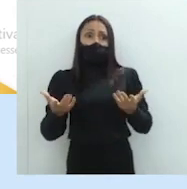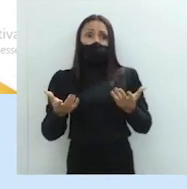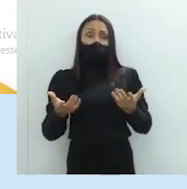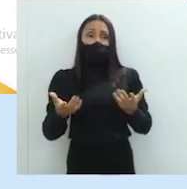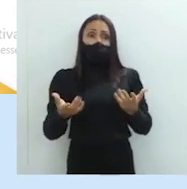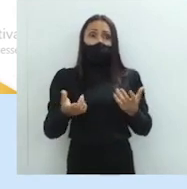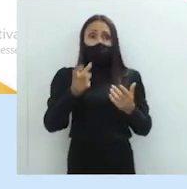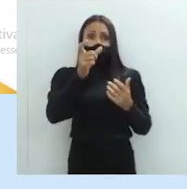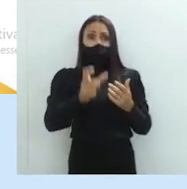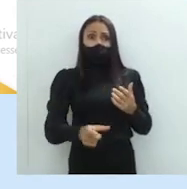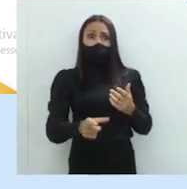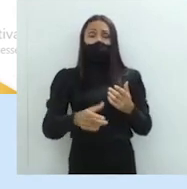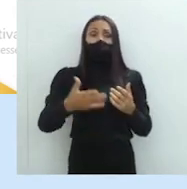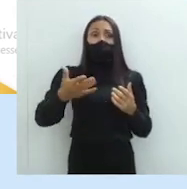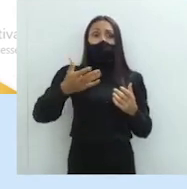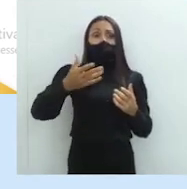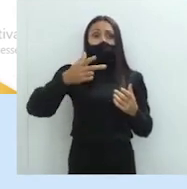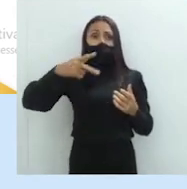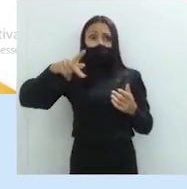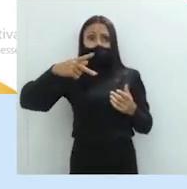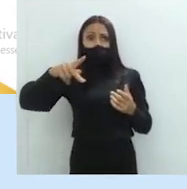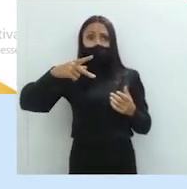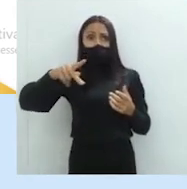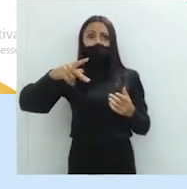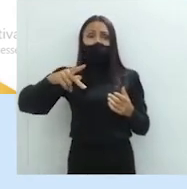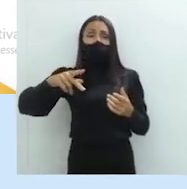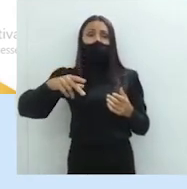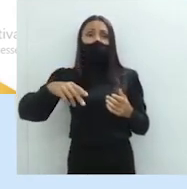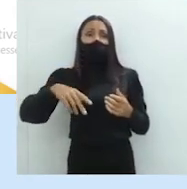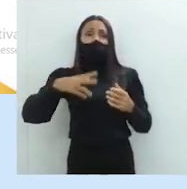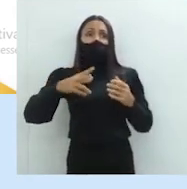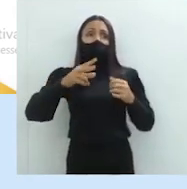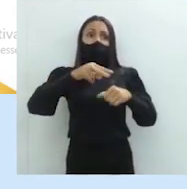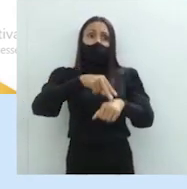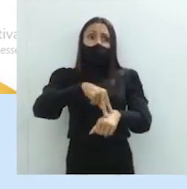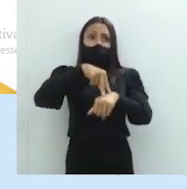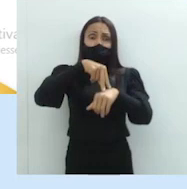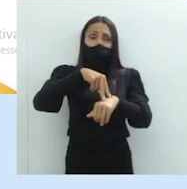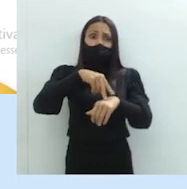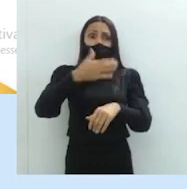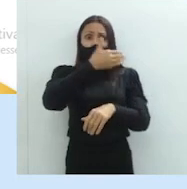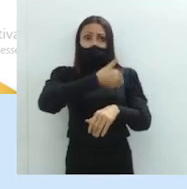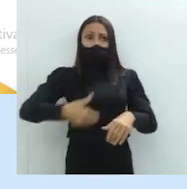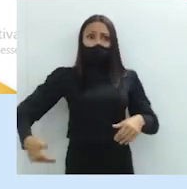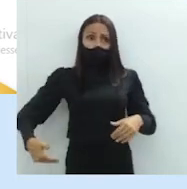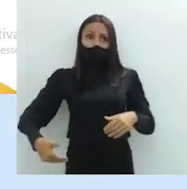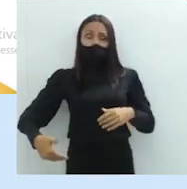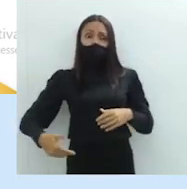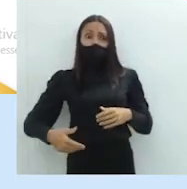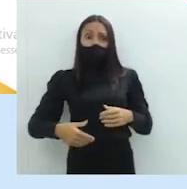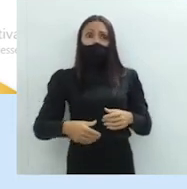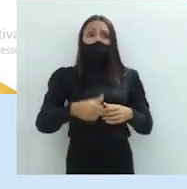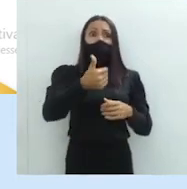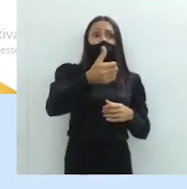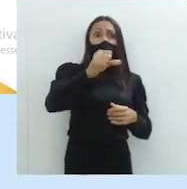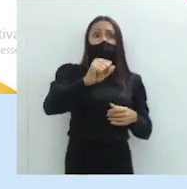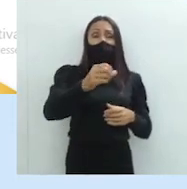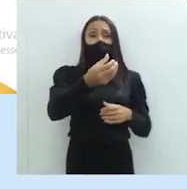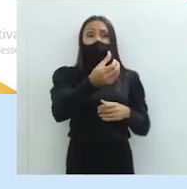Paraguai, Solano Lopes, assumiu a presidência do governo em em